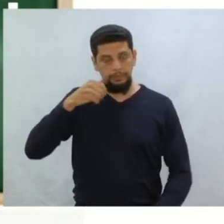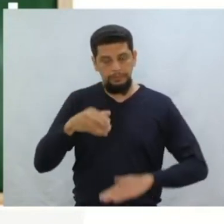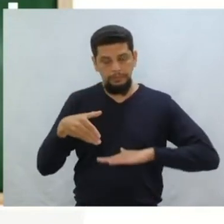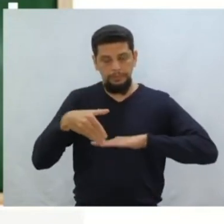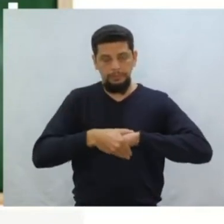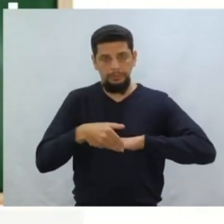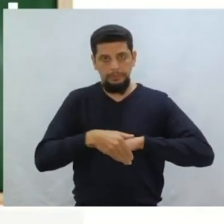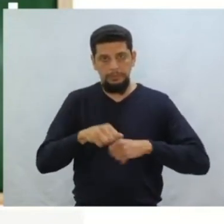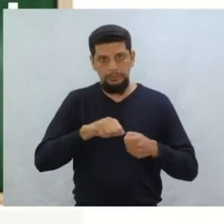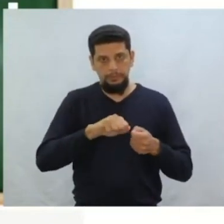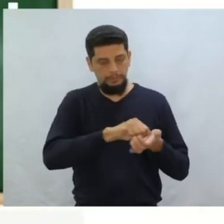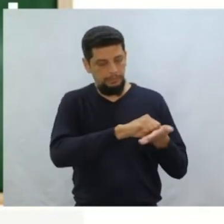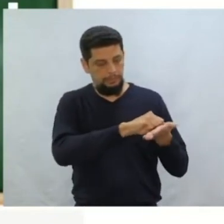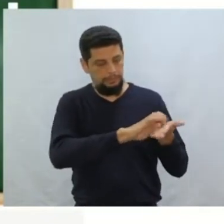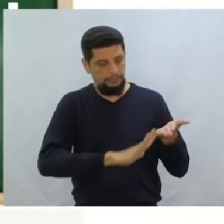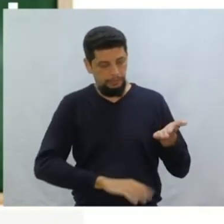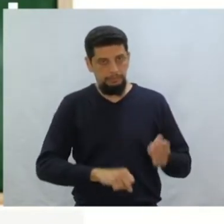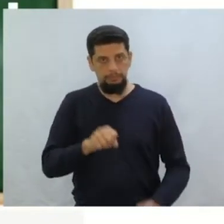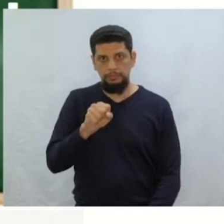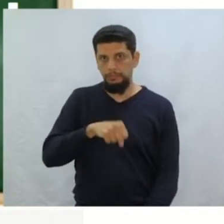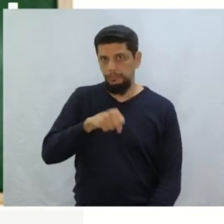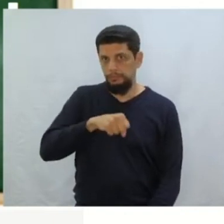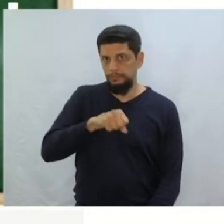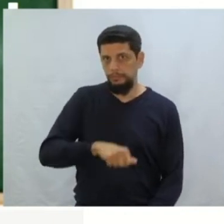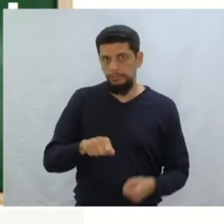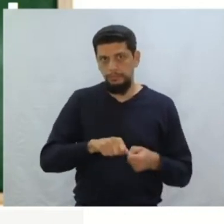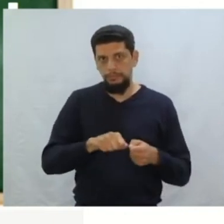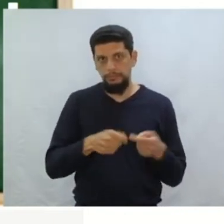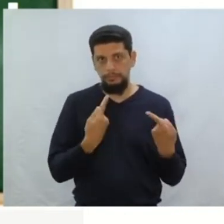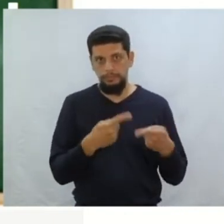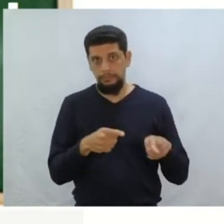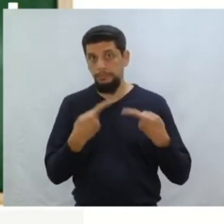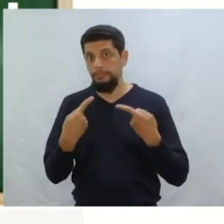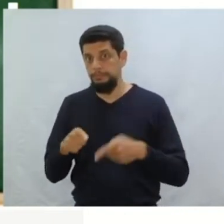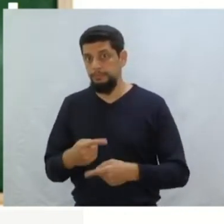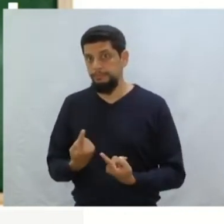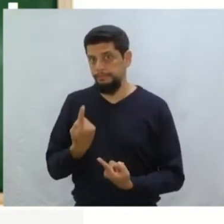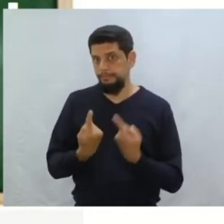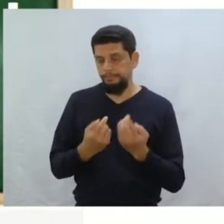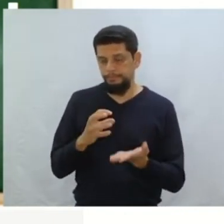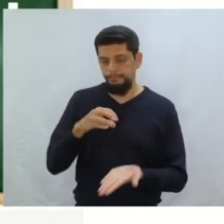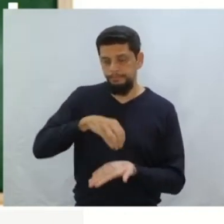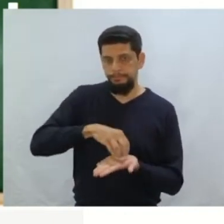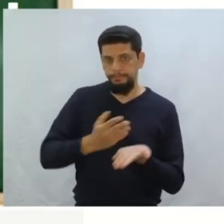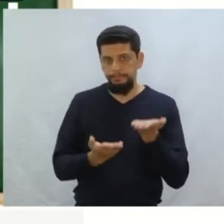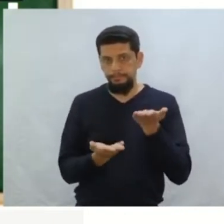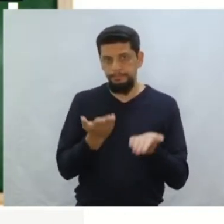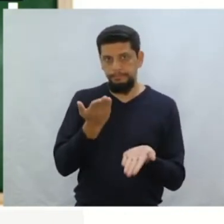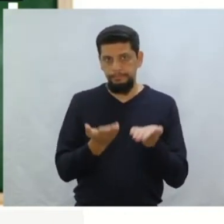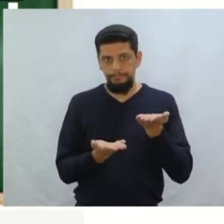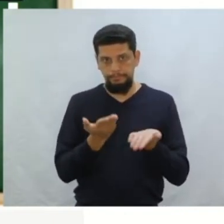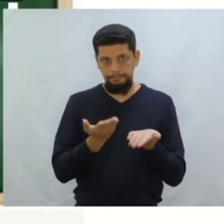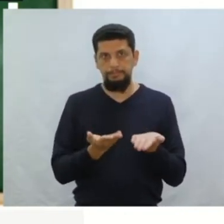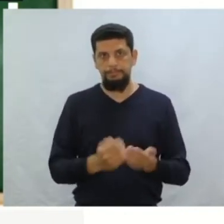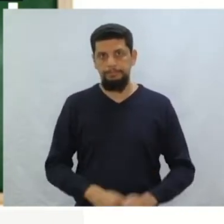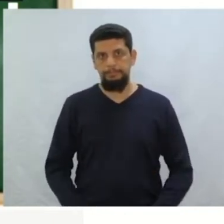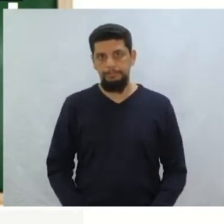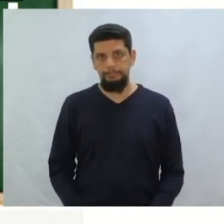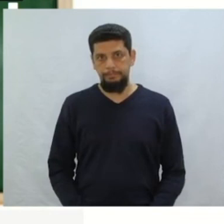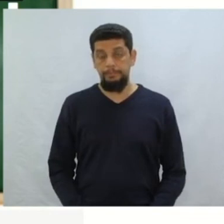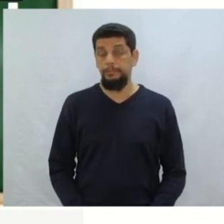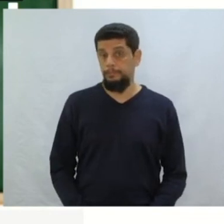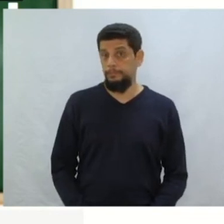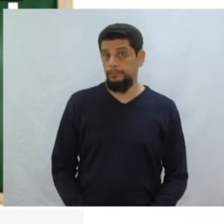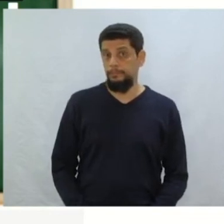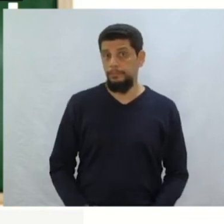a história, né, da Cinderela. Realizamos atividades, sim. Fizemos desafio, né? Qual pesava mais? E vocês